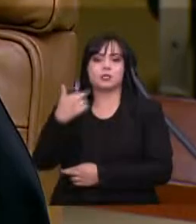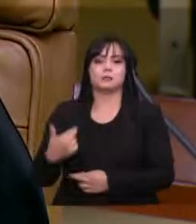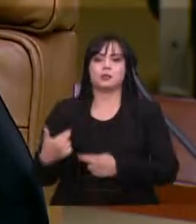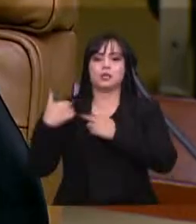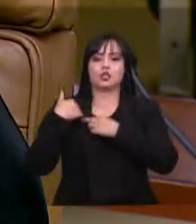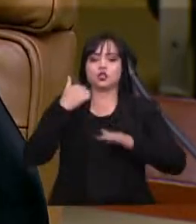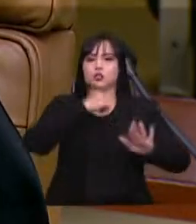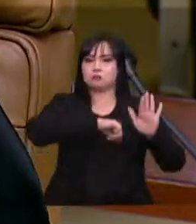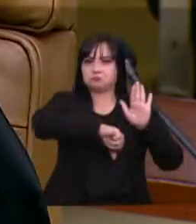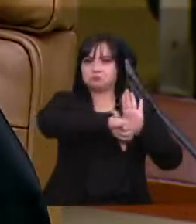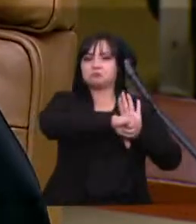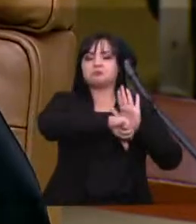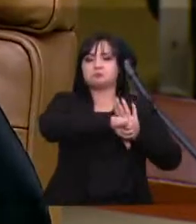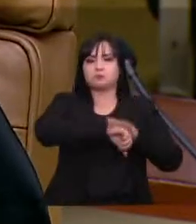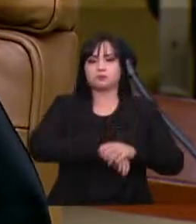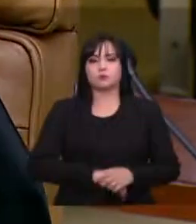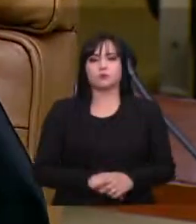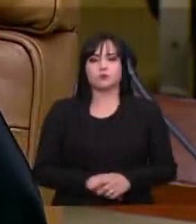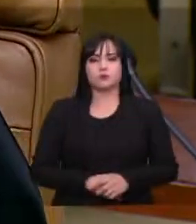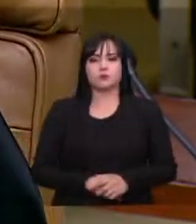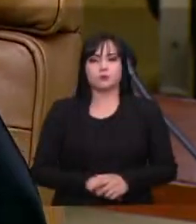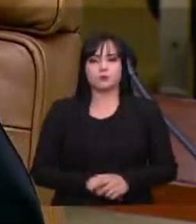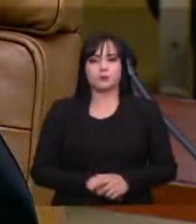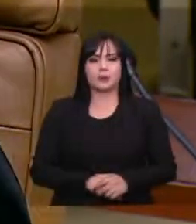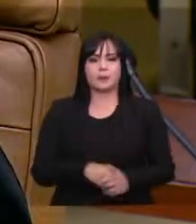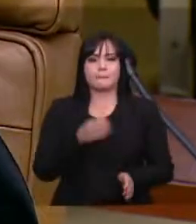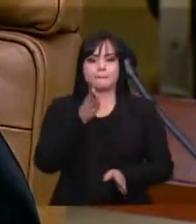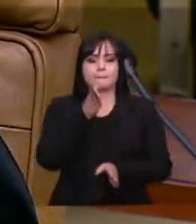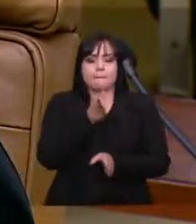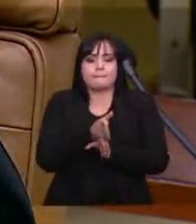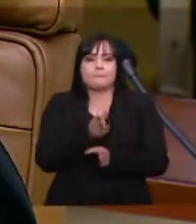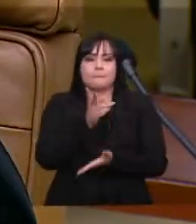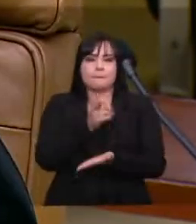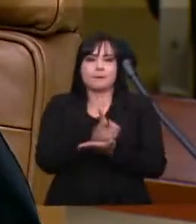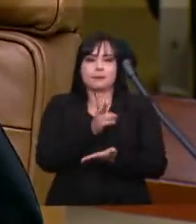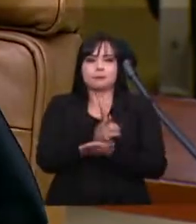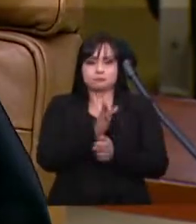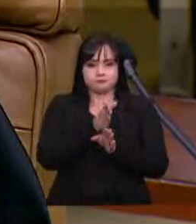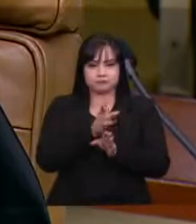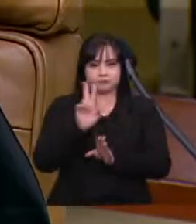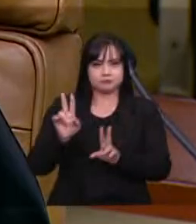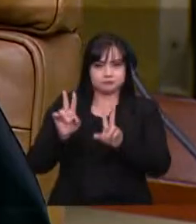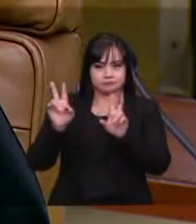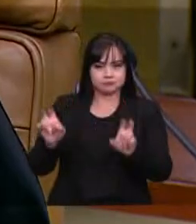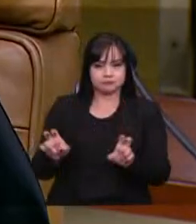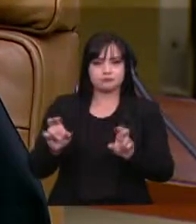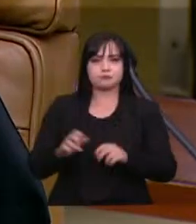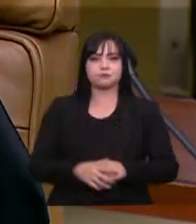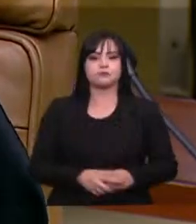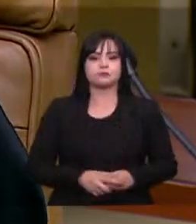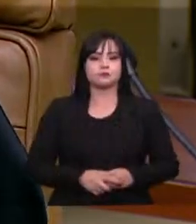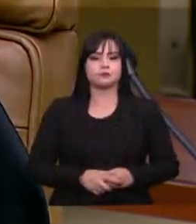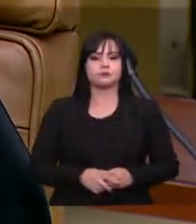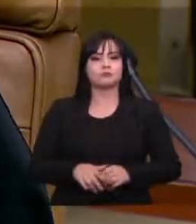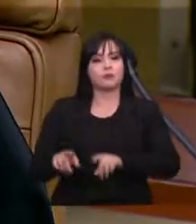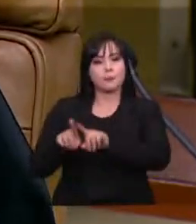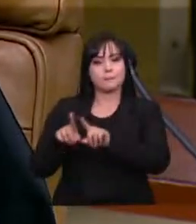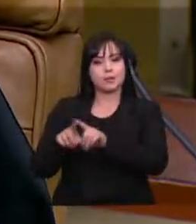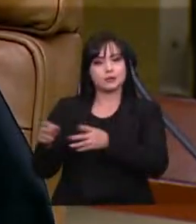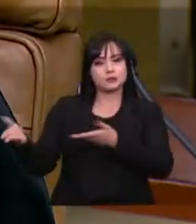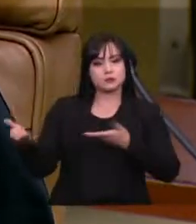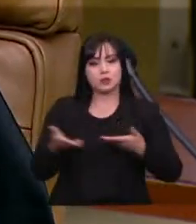responsabilidade criminal as demais ainda nesse ponto doutrinário quanto a esta circunstância também